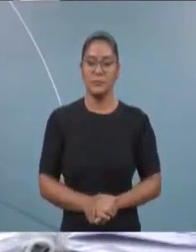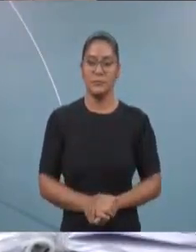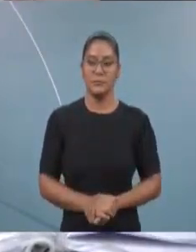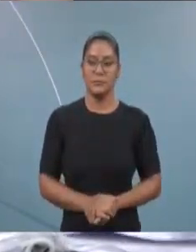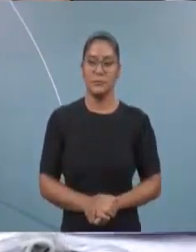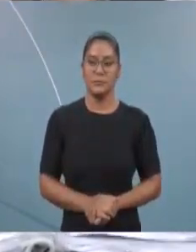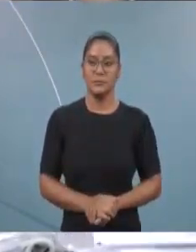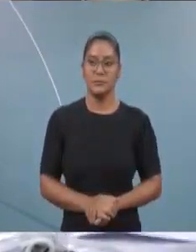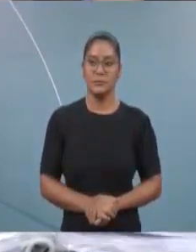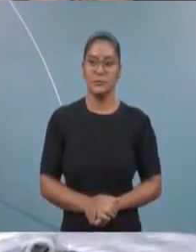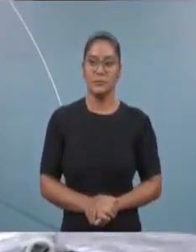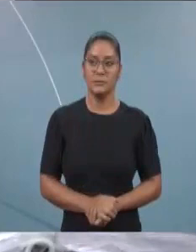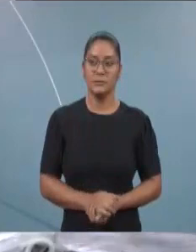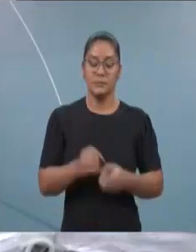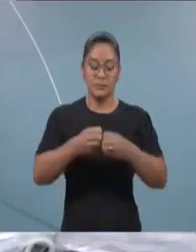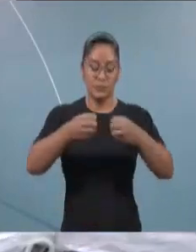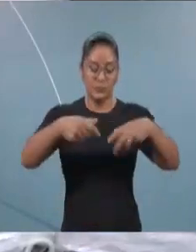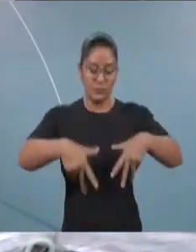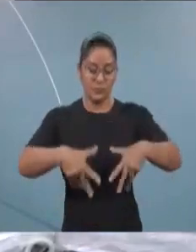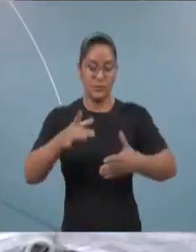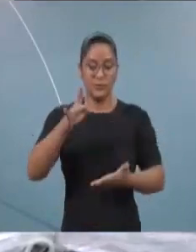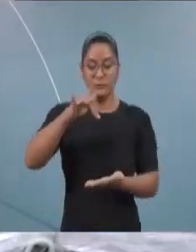aprovado prejudicado